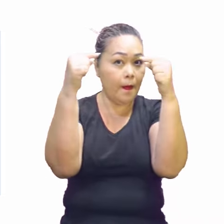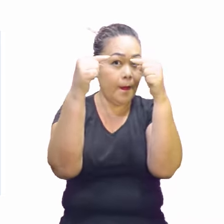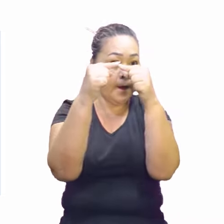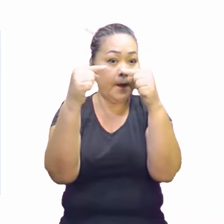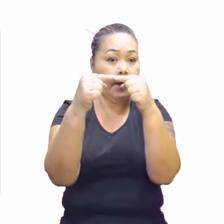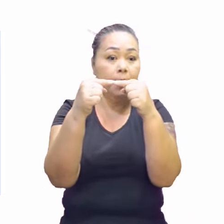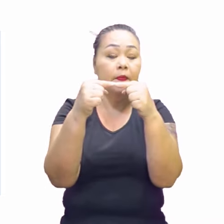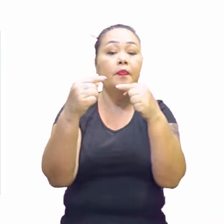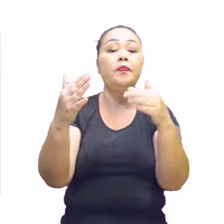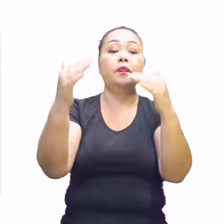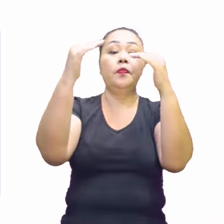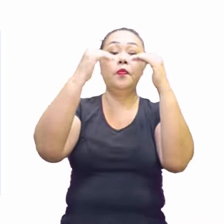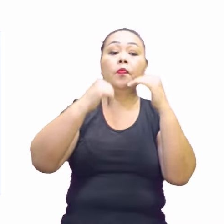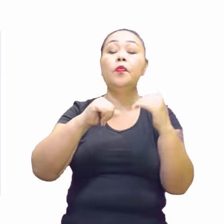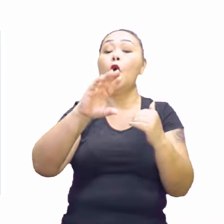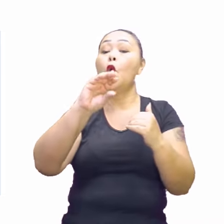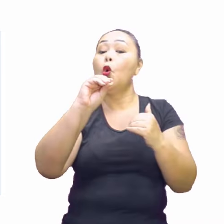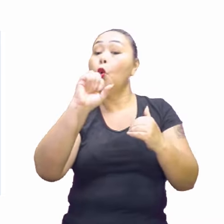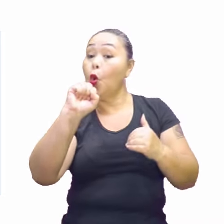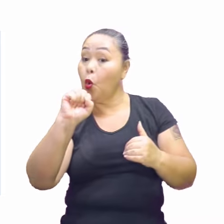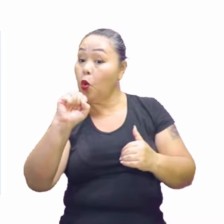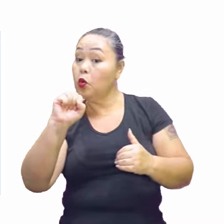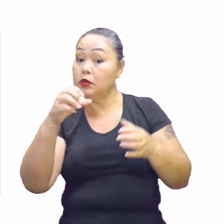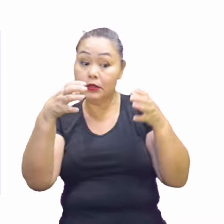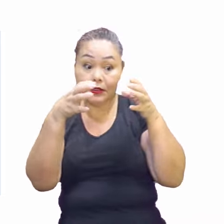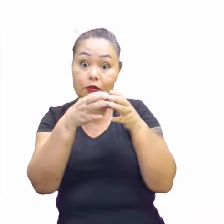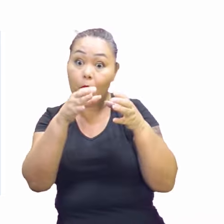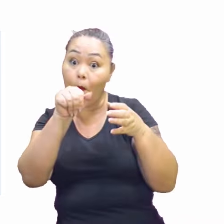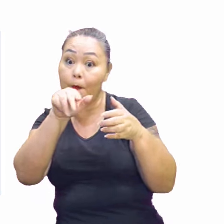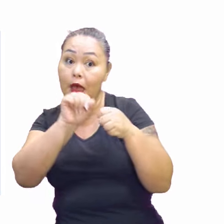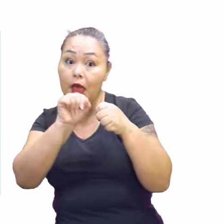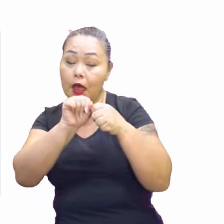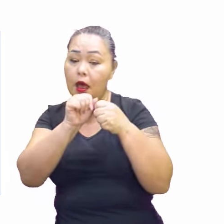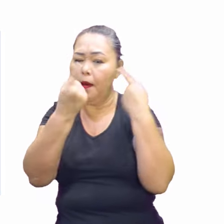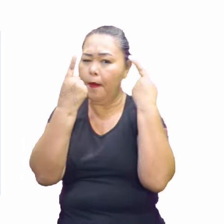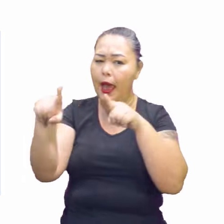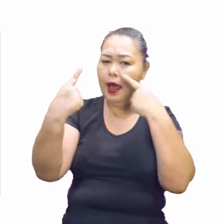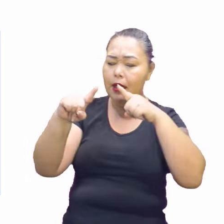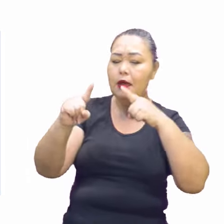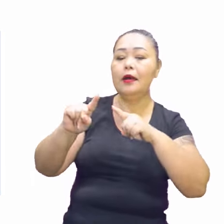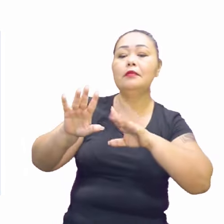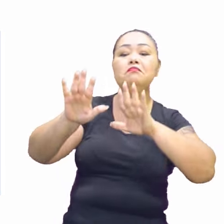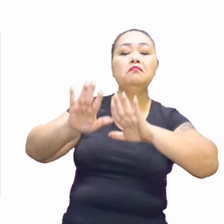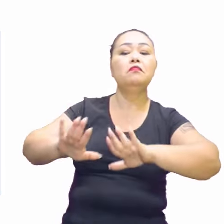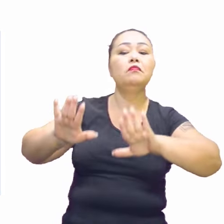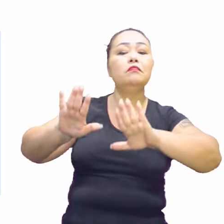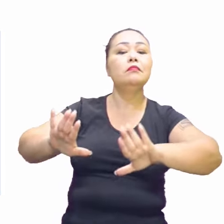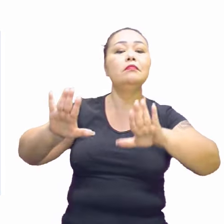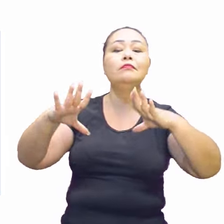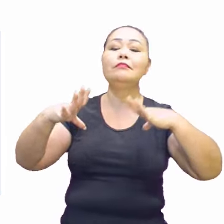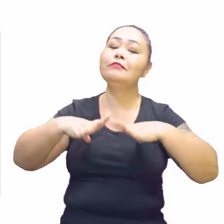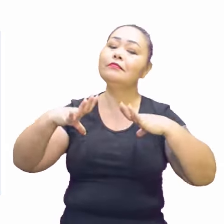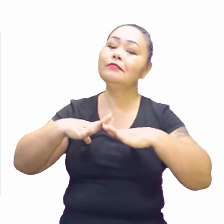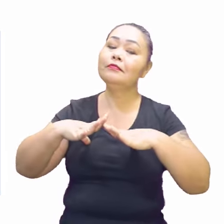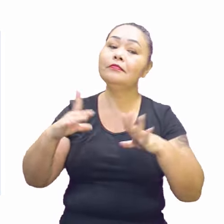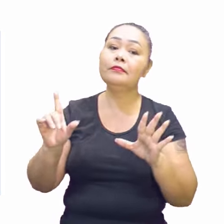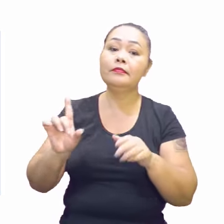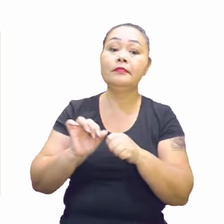correto? E aí nós temos os bandos perturbaram a pacata